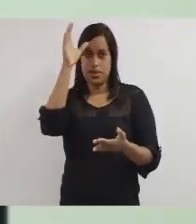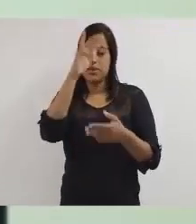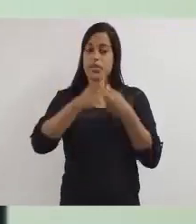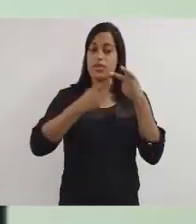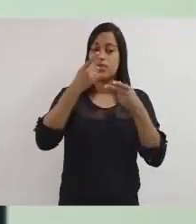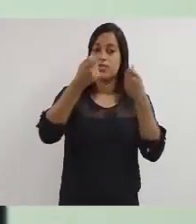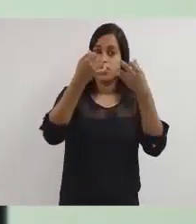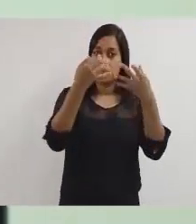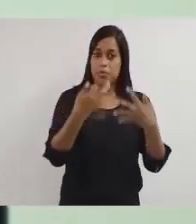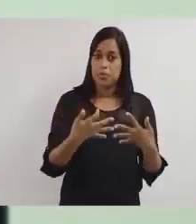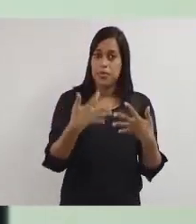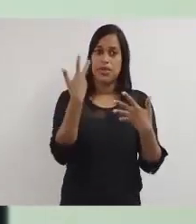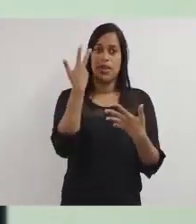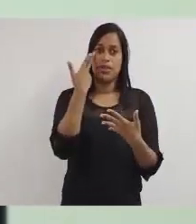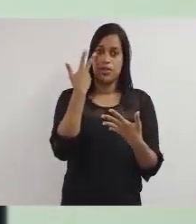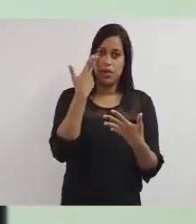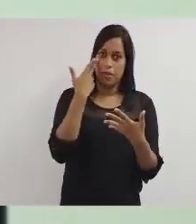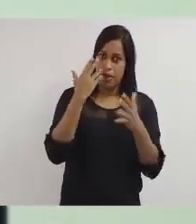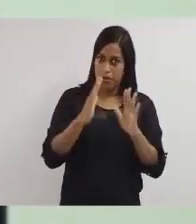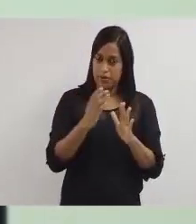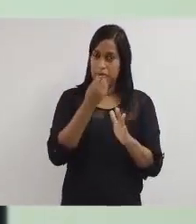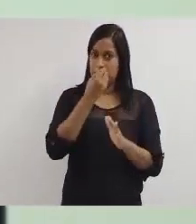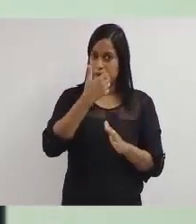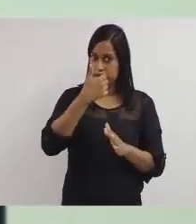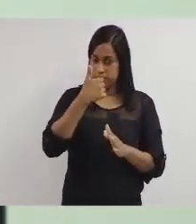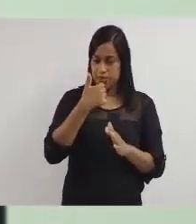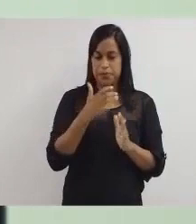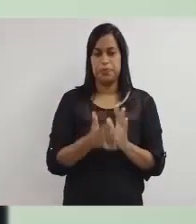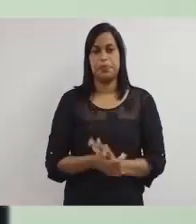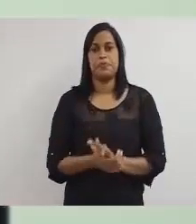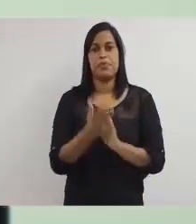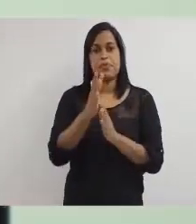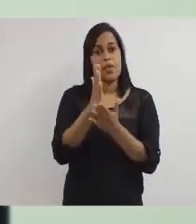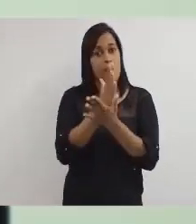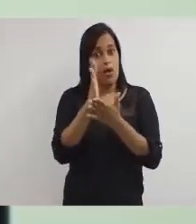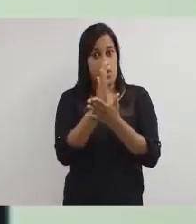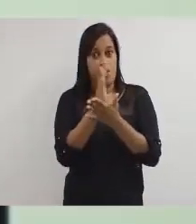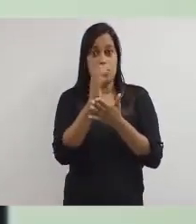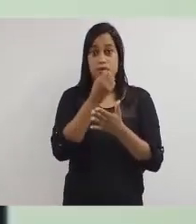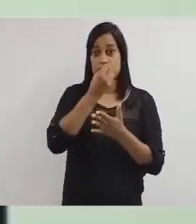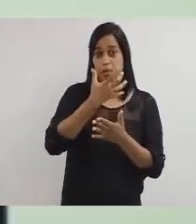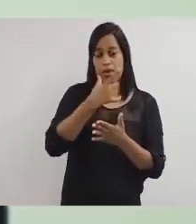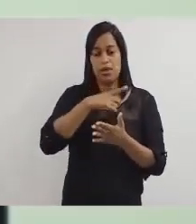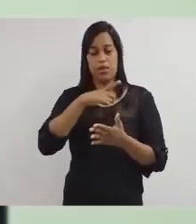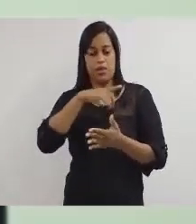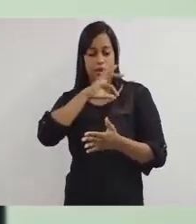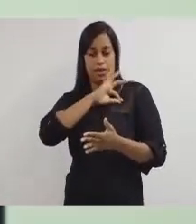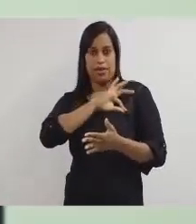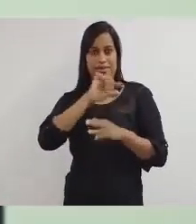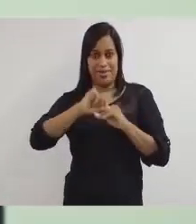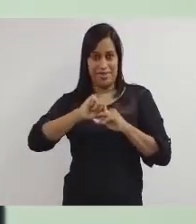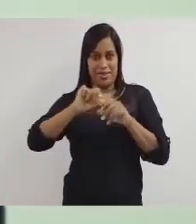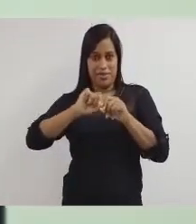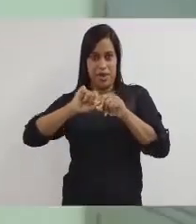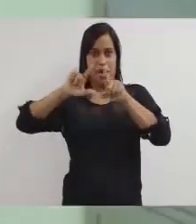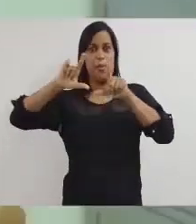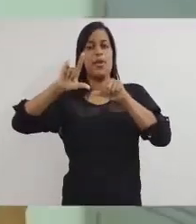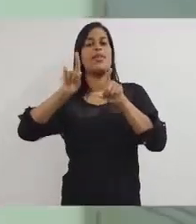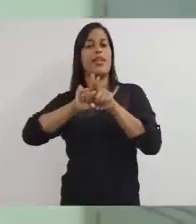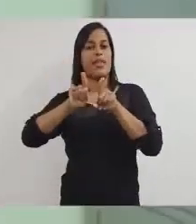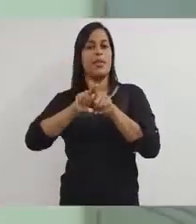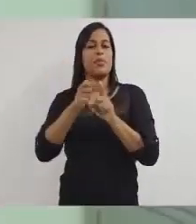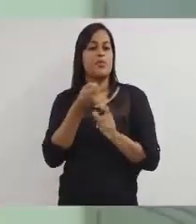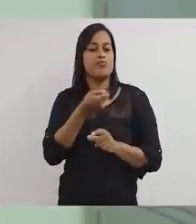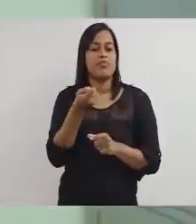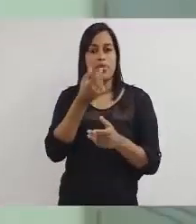bens normais. Então, o que são os bens normais? São aqueles bens que quando a renda aumenta, o consumo aumenta.